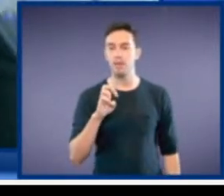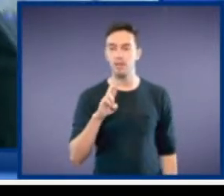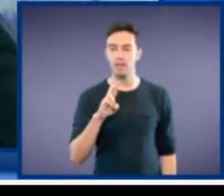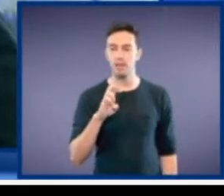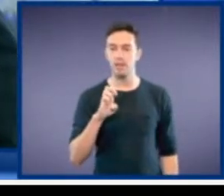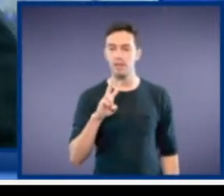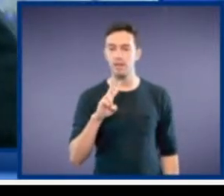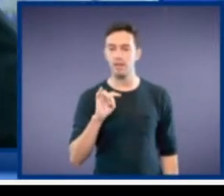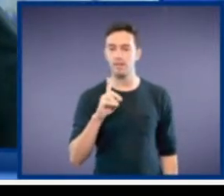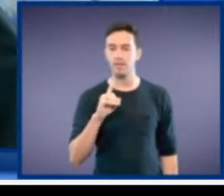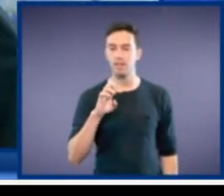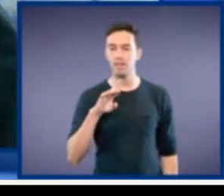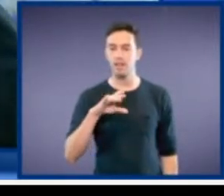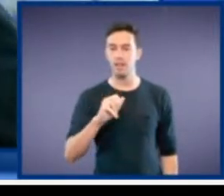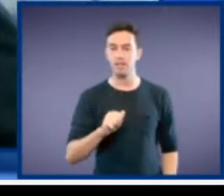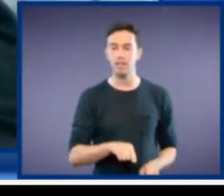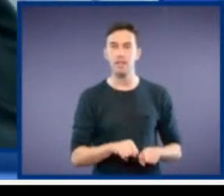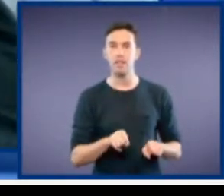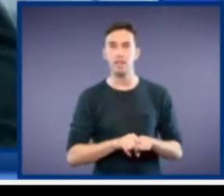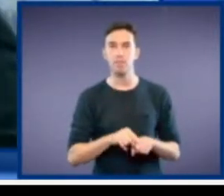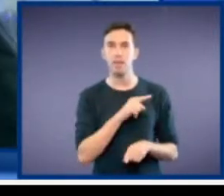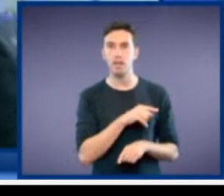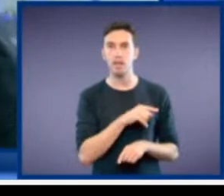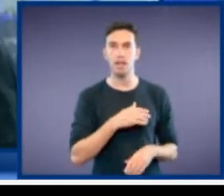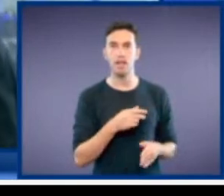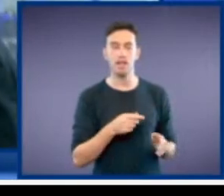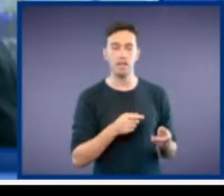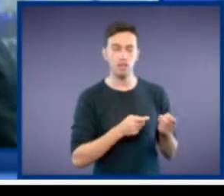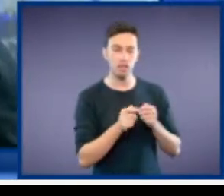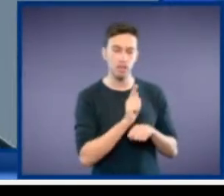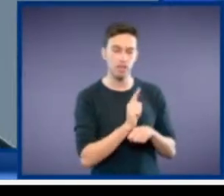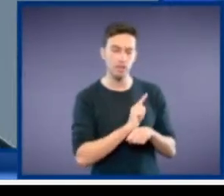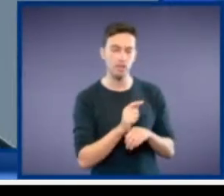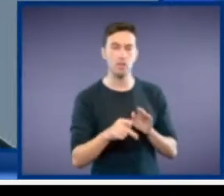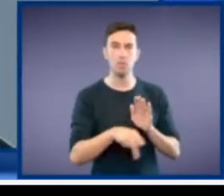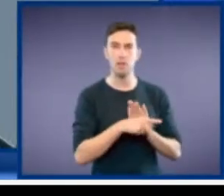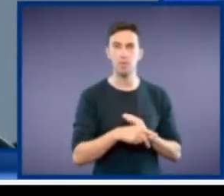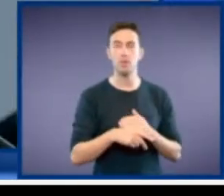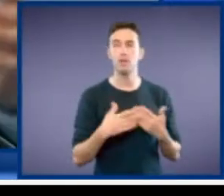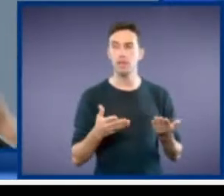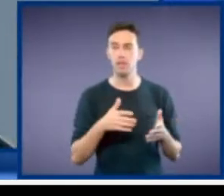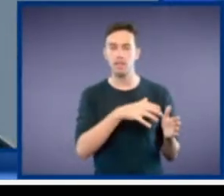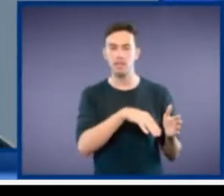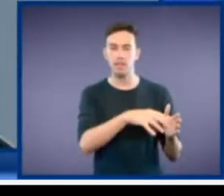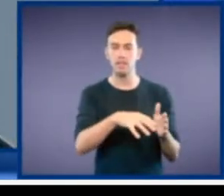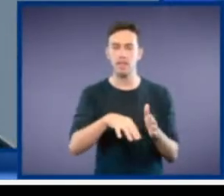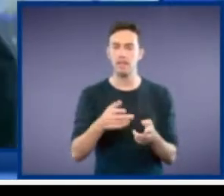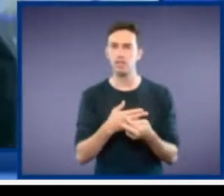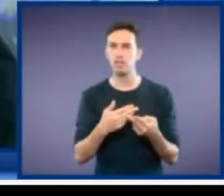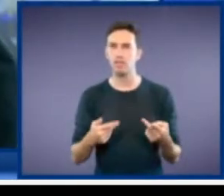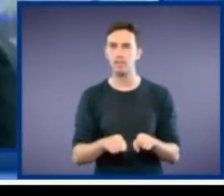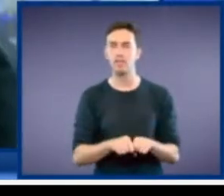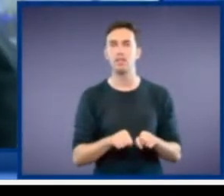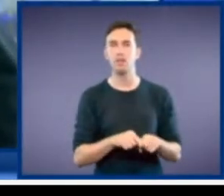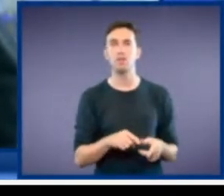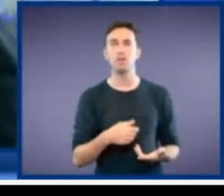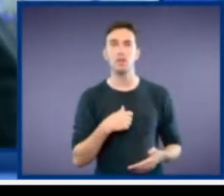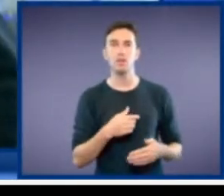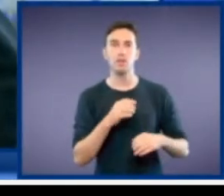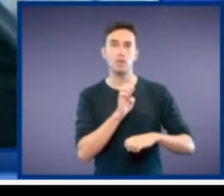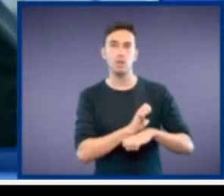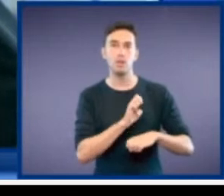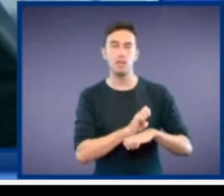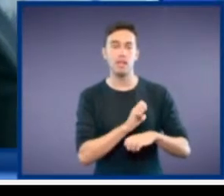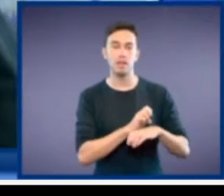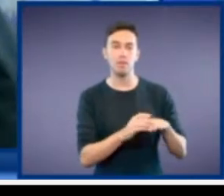fizemos uma melhoria grande na gestão do patrimônio e as áreas aqui representadas, tanto com estatais quanto com patrimônio público, demonstram